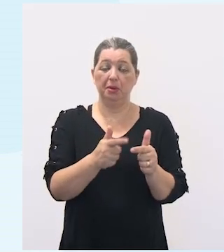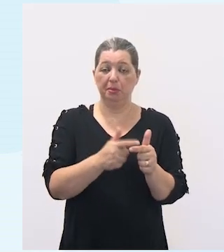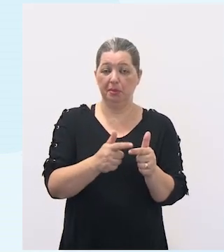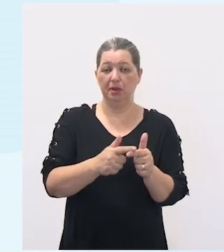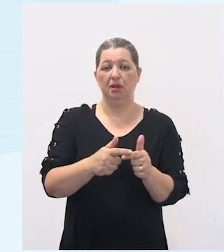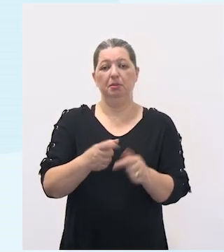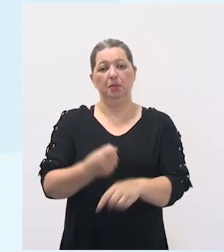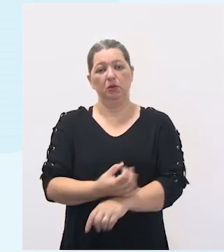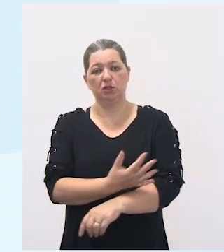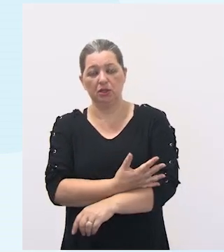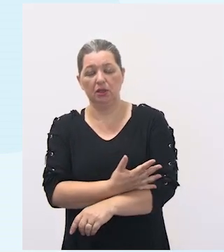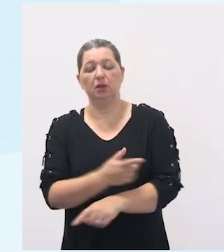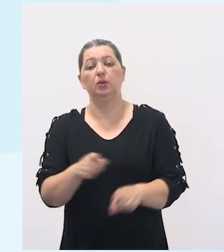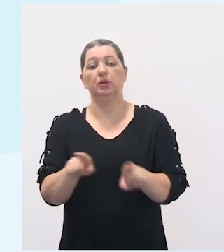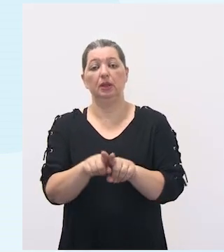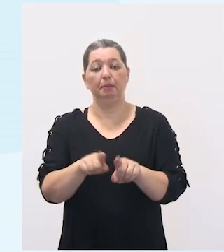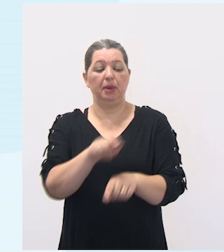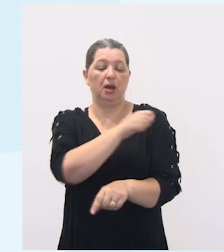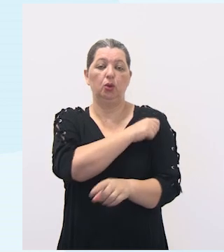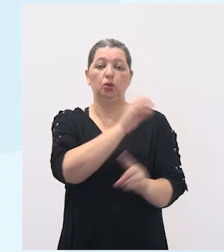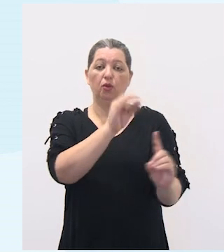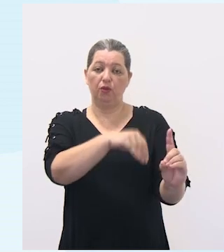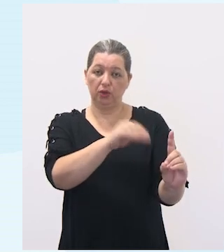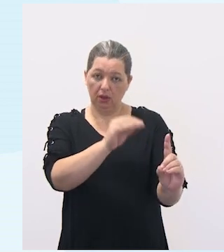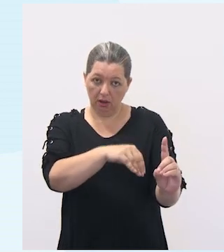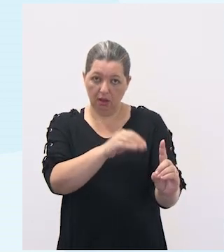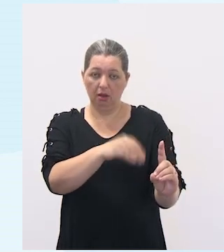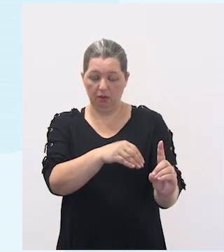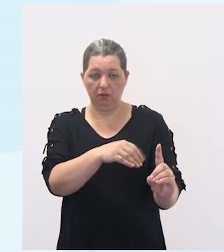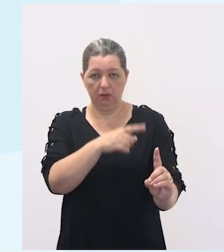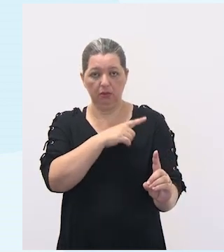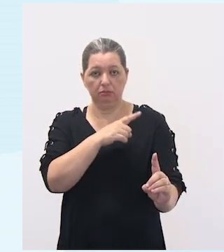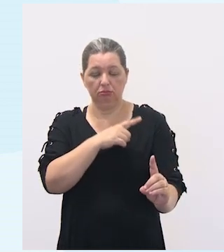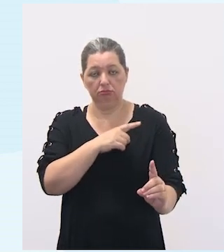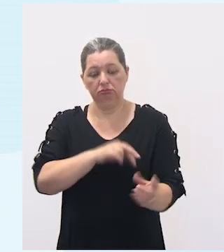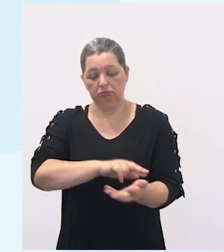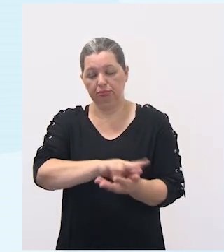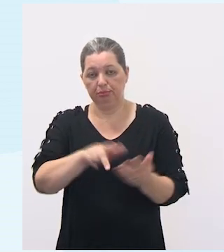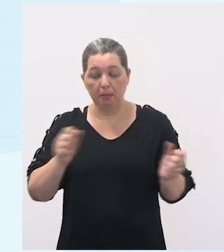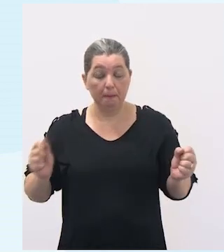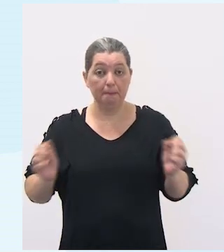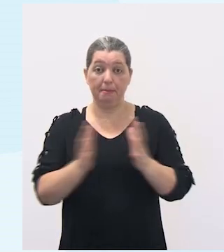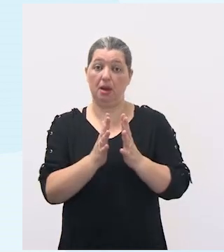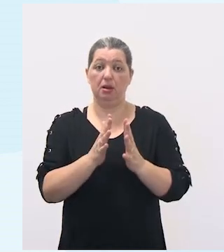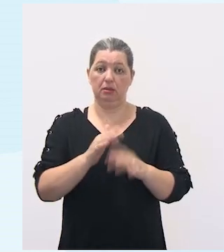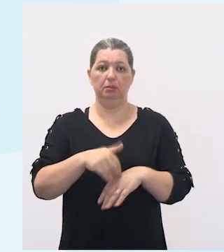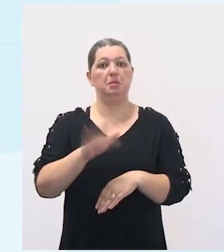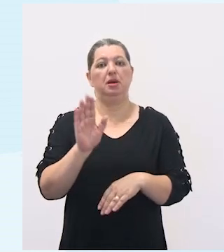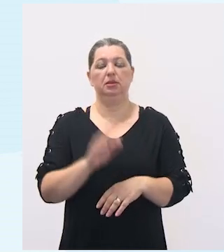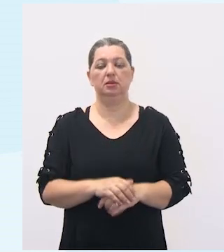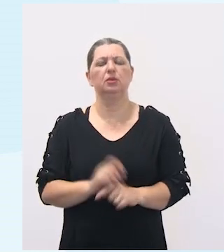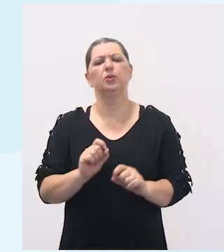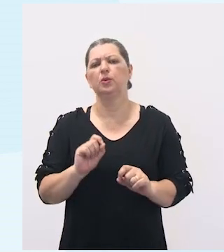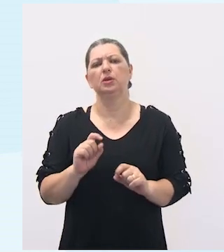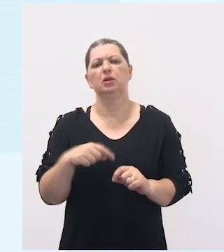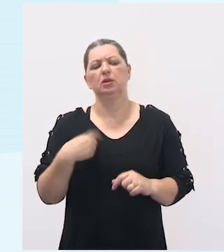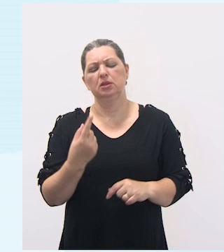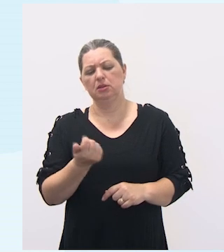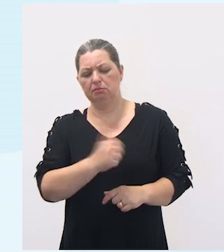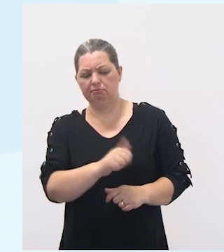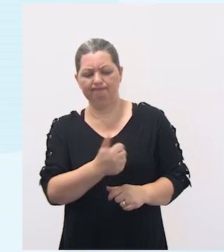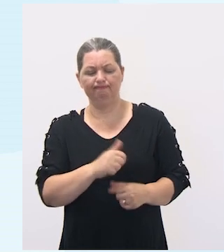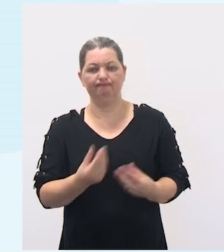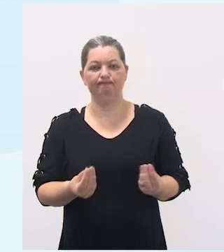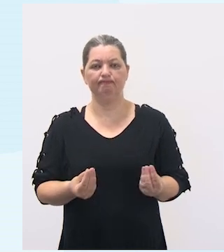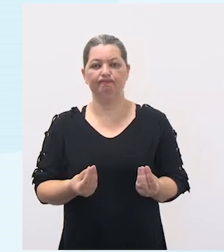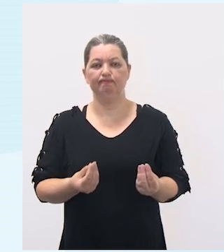mais vulneráveis, esse impacto foi ainda maior. Então, o que essa avaliação, o que nós vamos olhar,